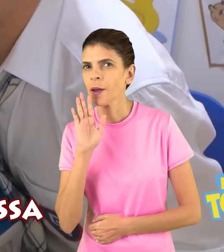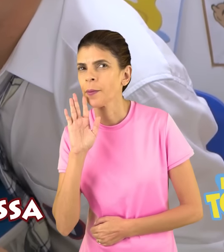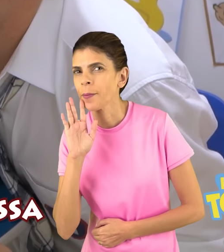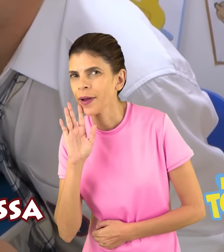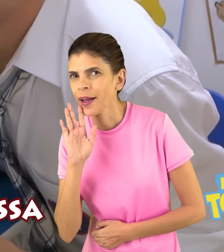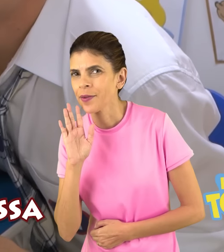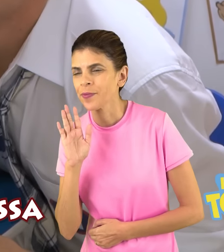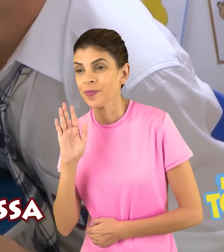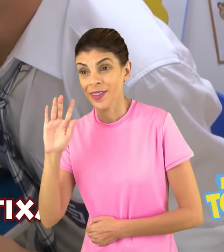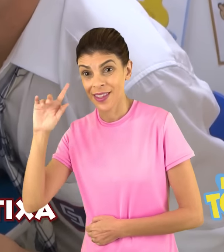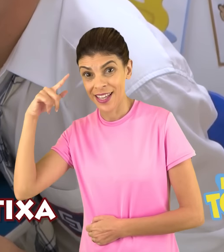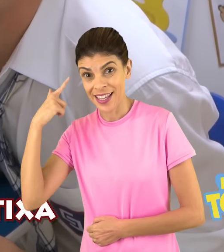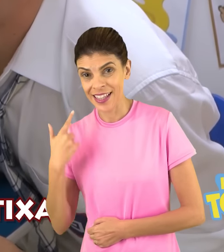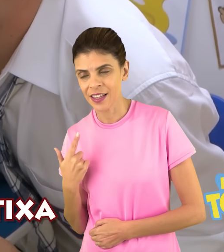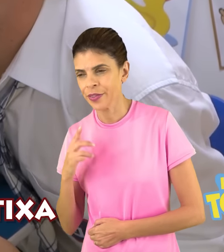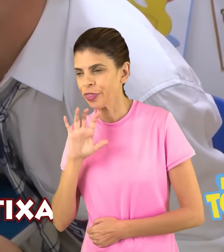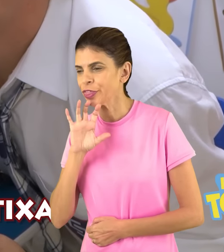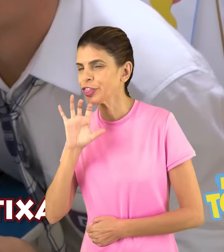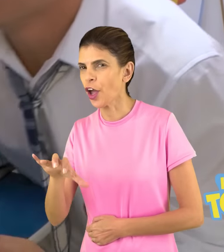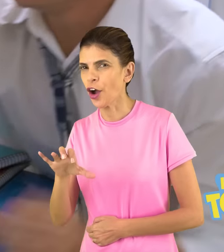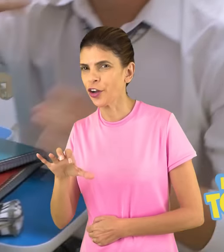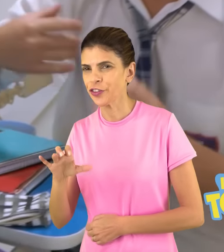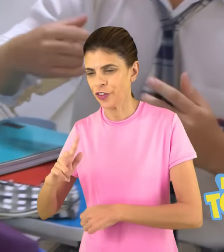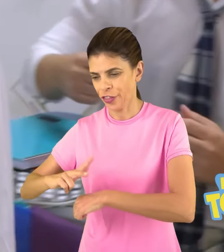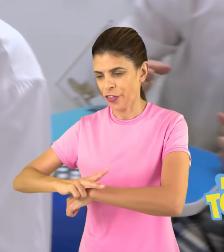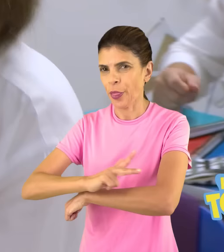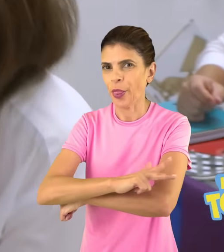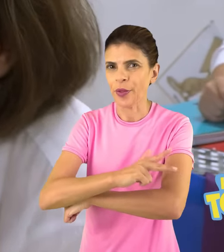Minha amiga Larissa tem nojo de lagartixa.